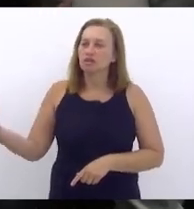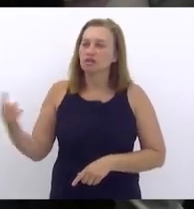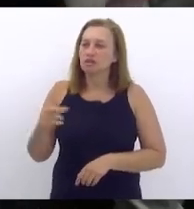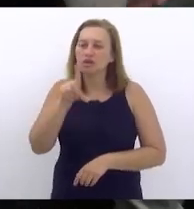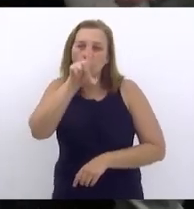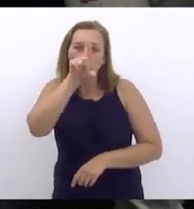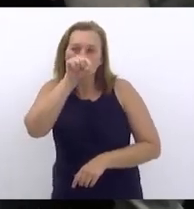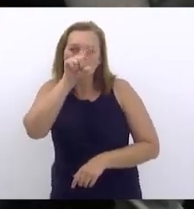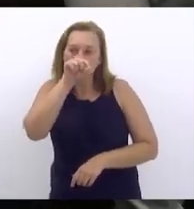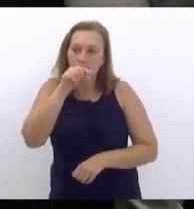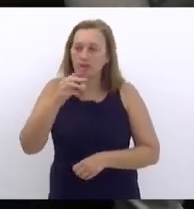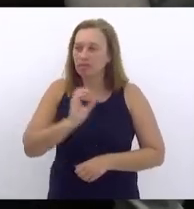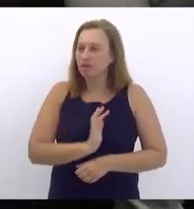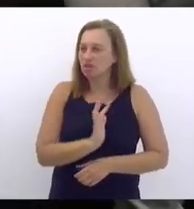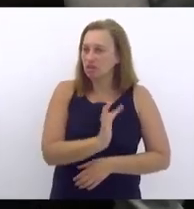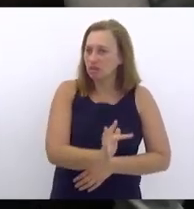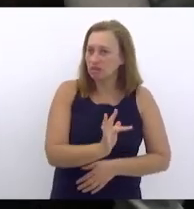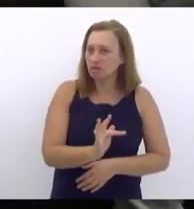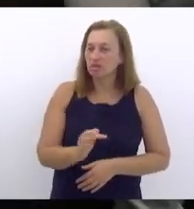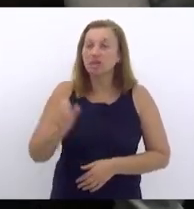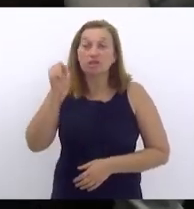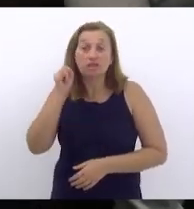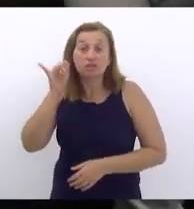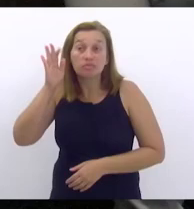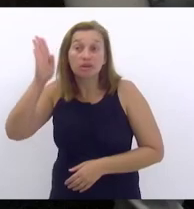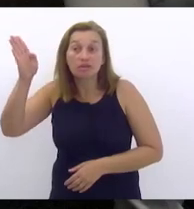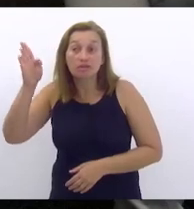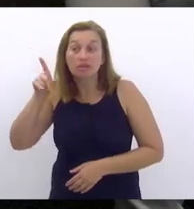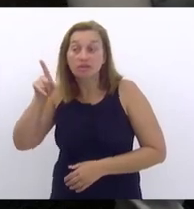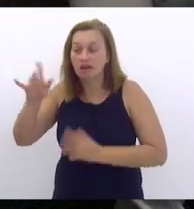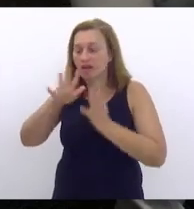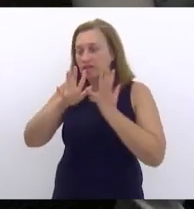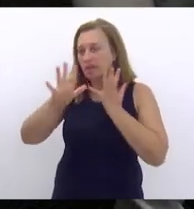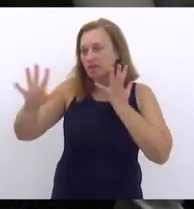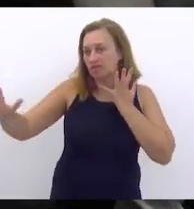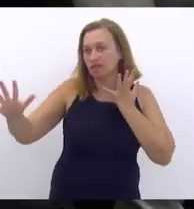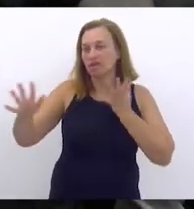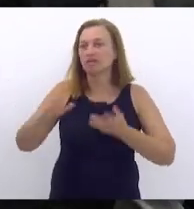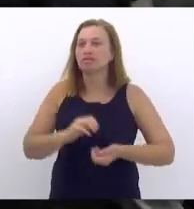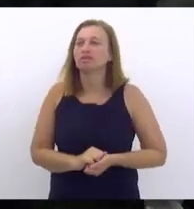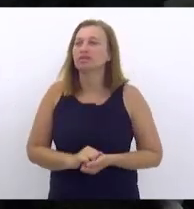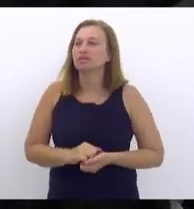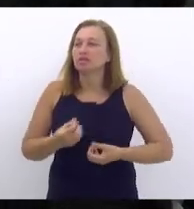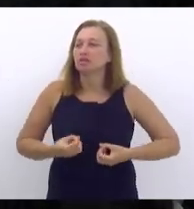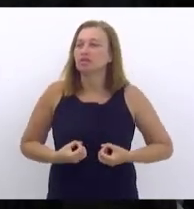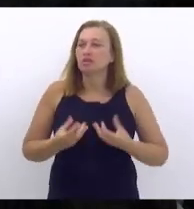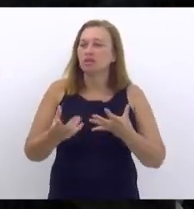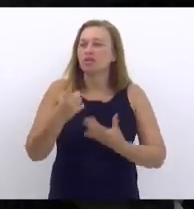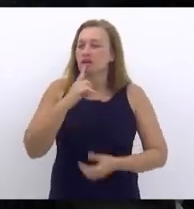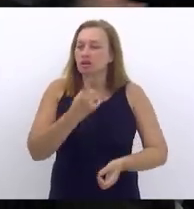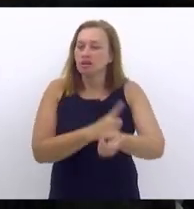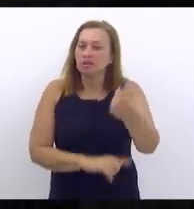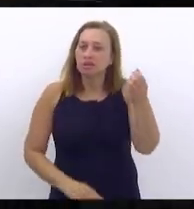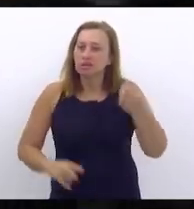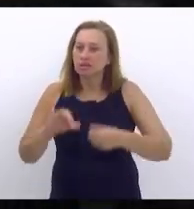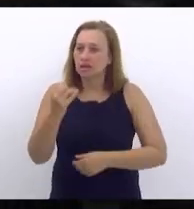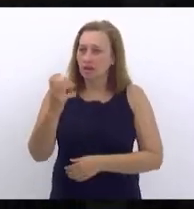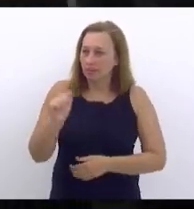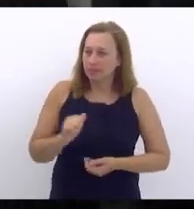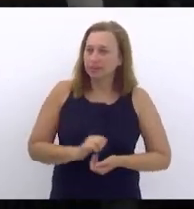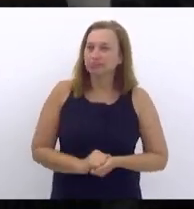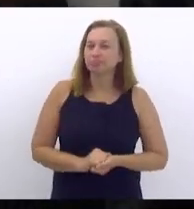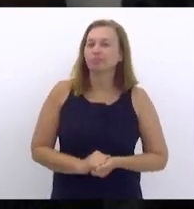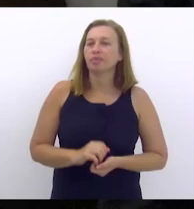Baixada Fluminense, madrugando nas filas do Hemorrio para doar sangue nesta campanha.